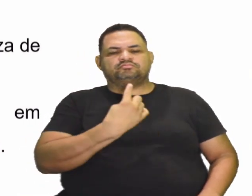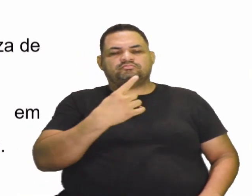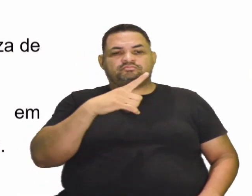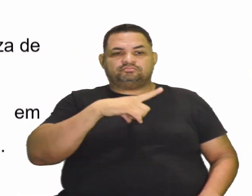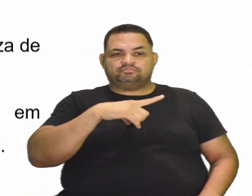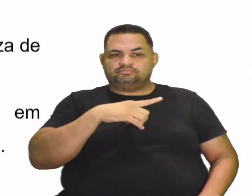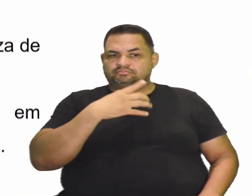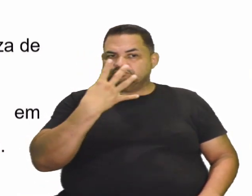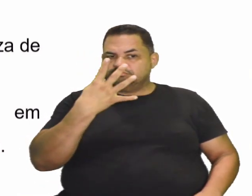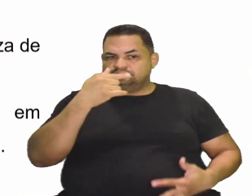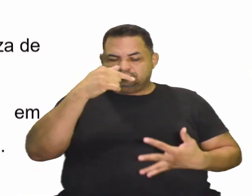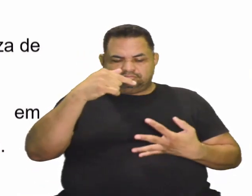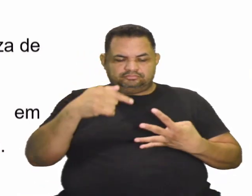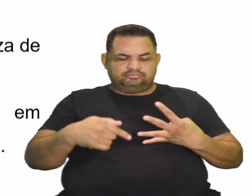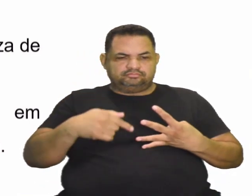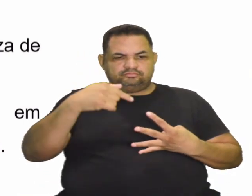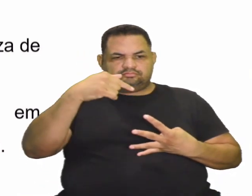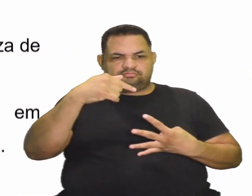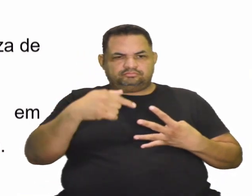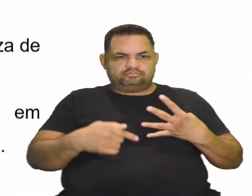asserções.